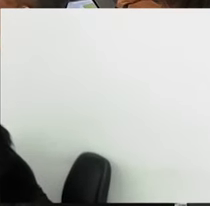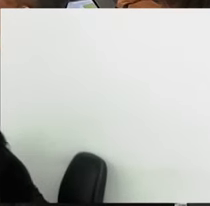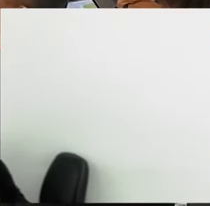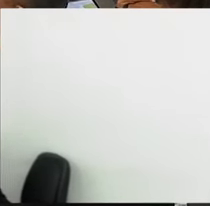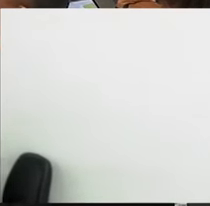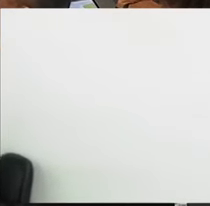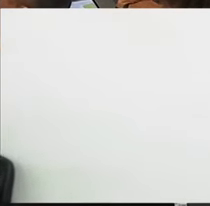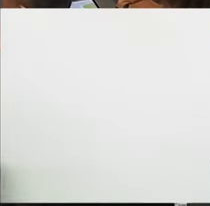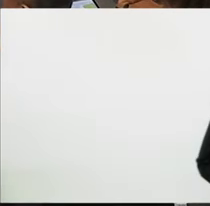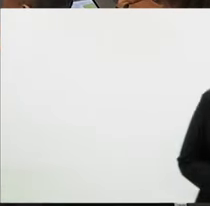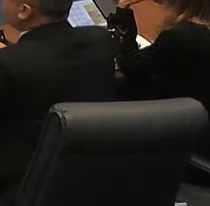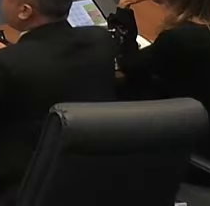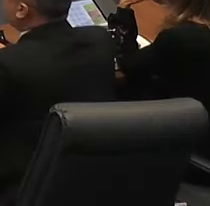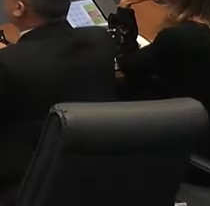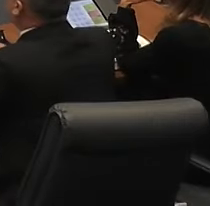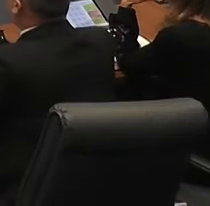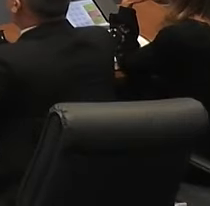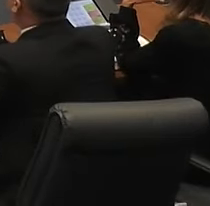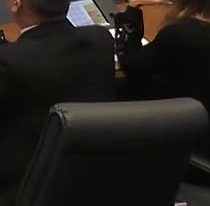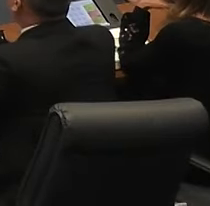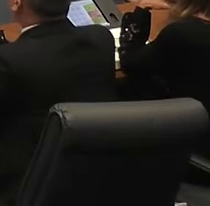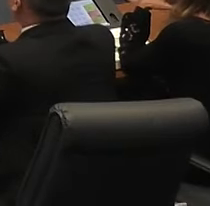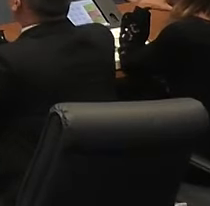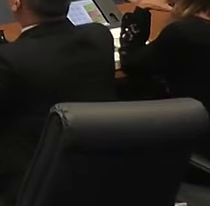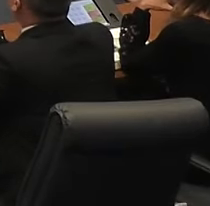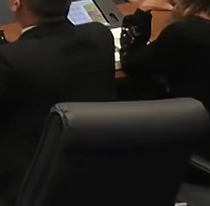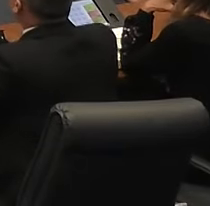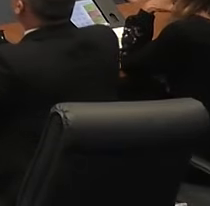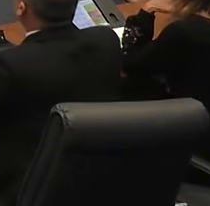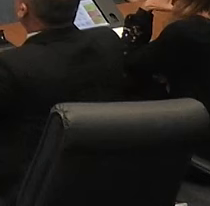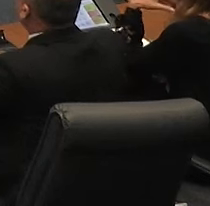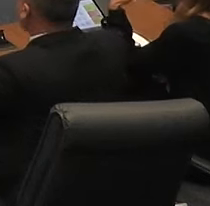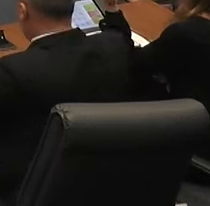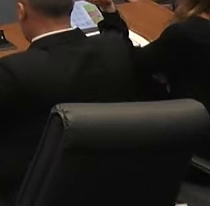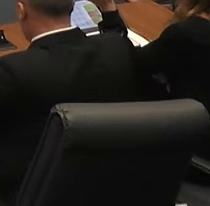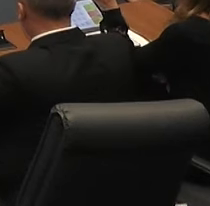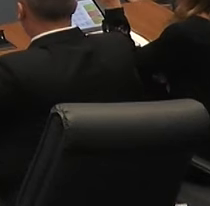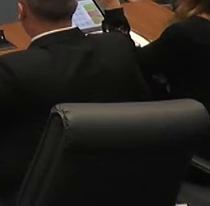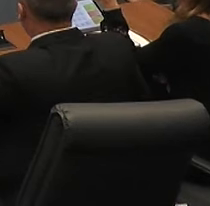Em votação, projeto original. Senhores que aprovam, permaneçam como estão.